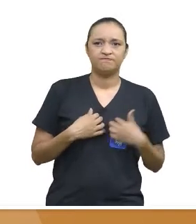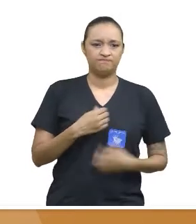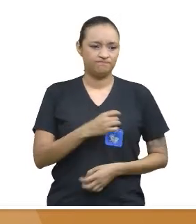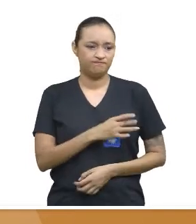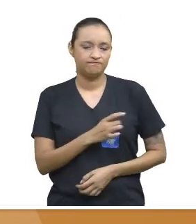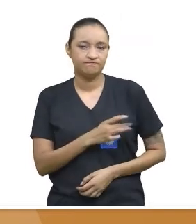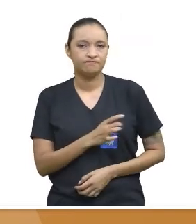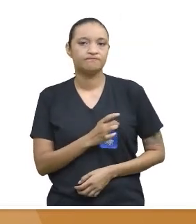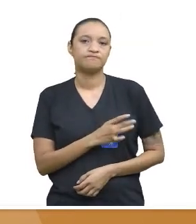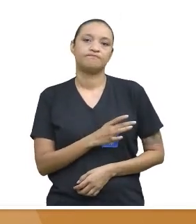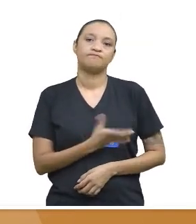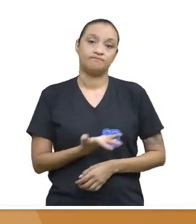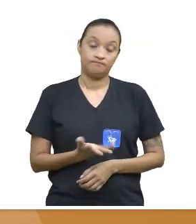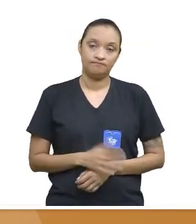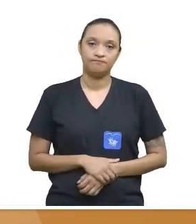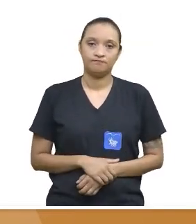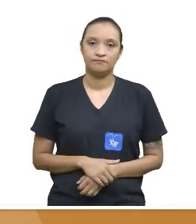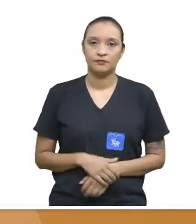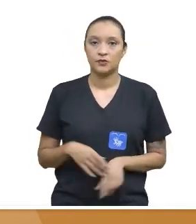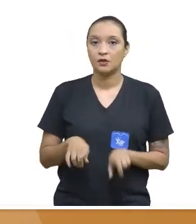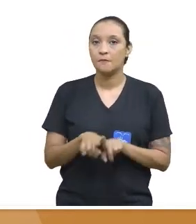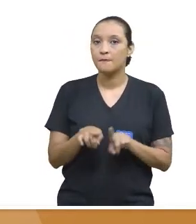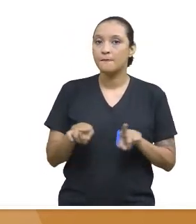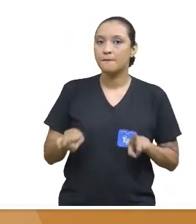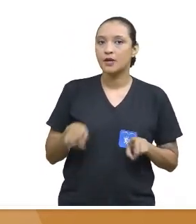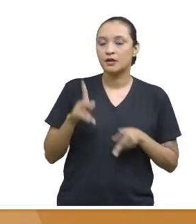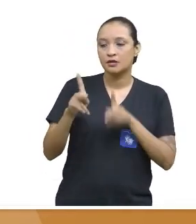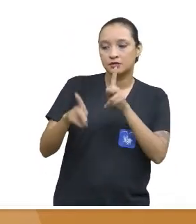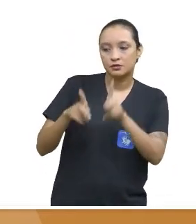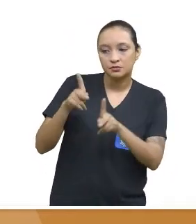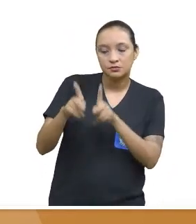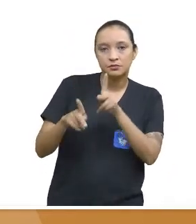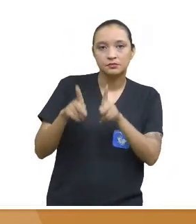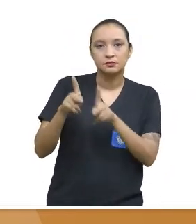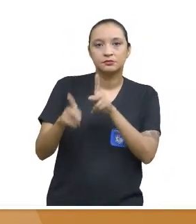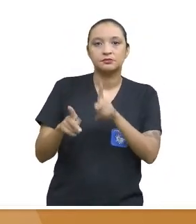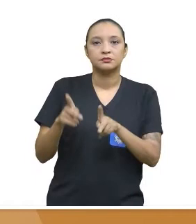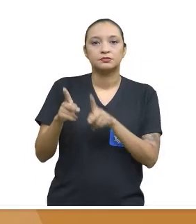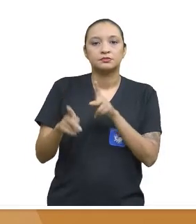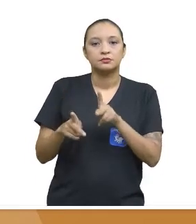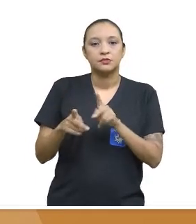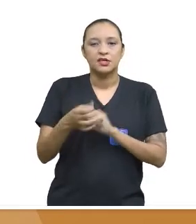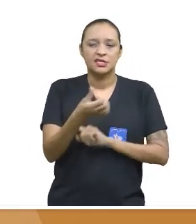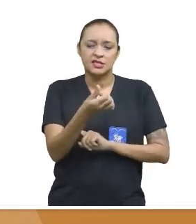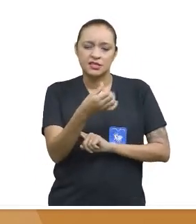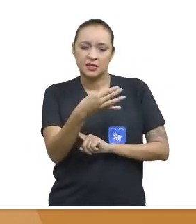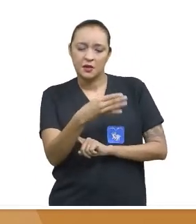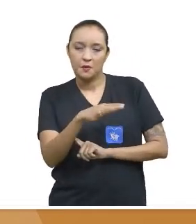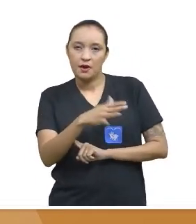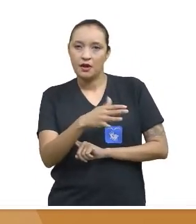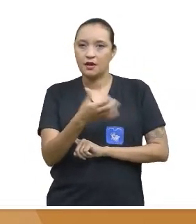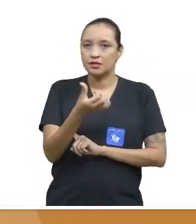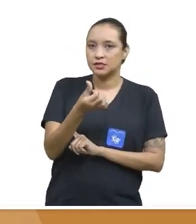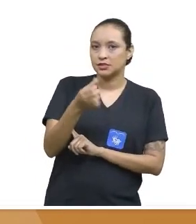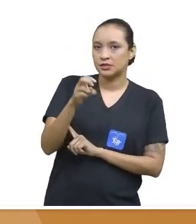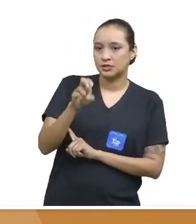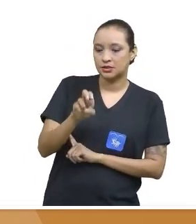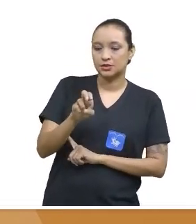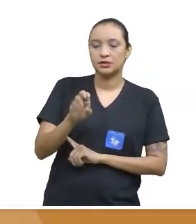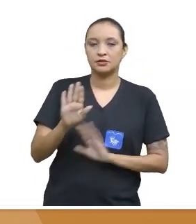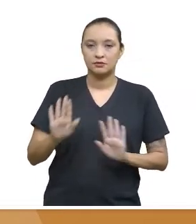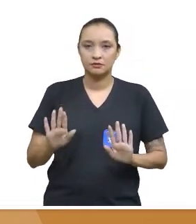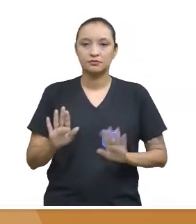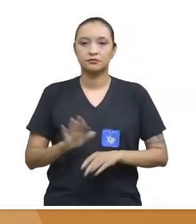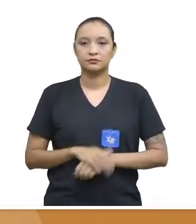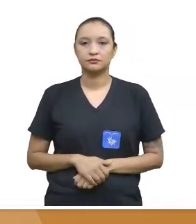medo. Só que até então, a população estava ali meio 64, 65, foi um negócio meio,